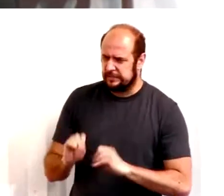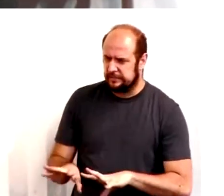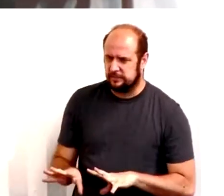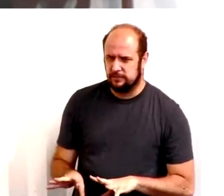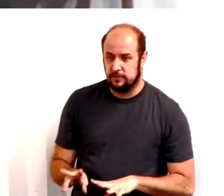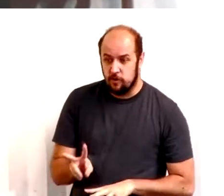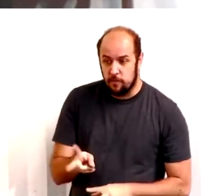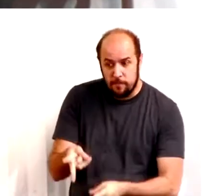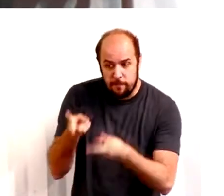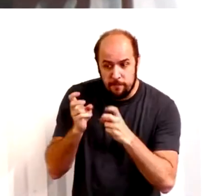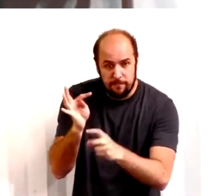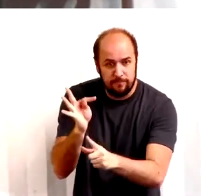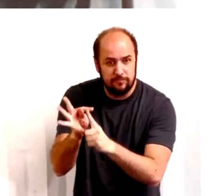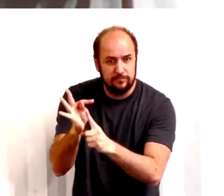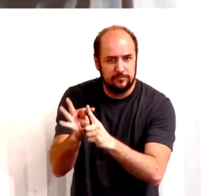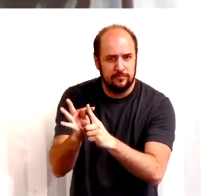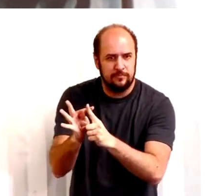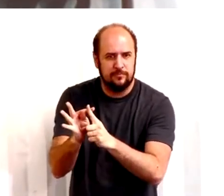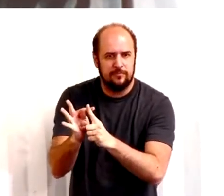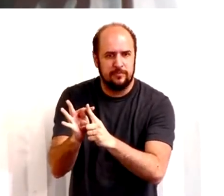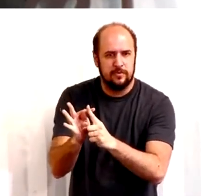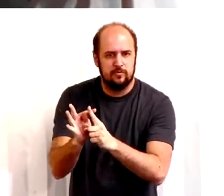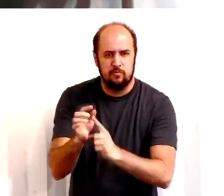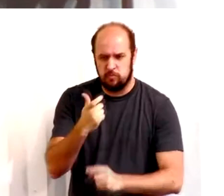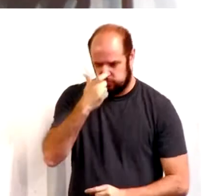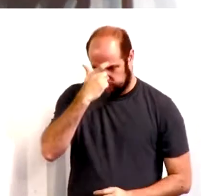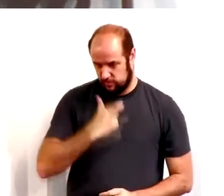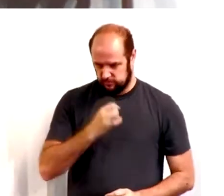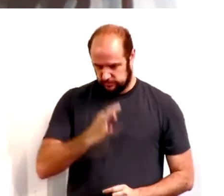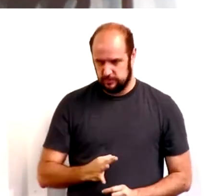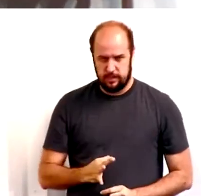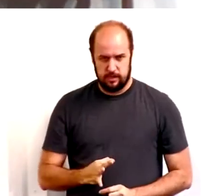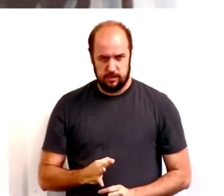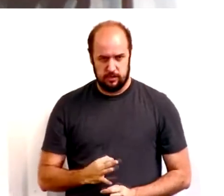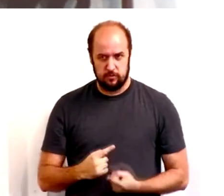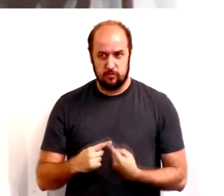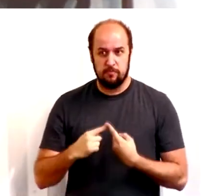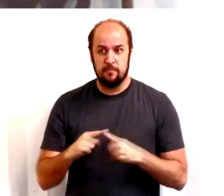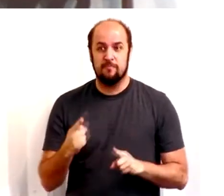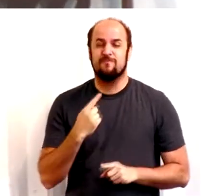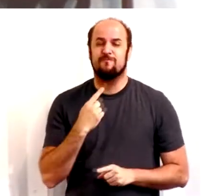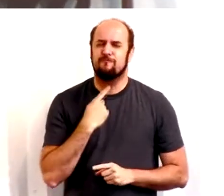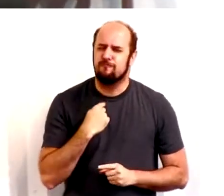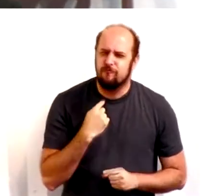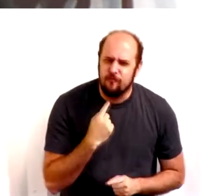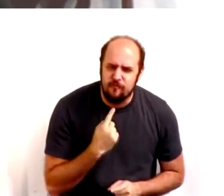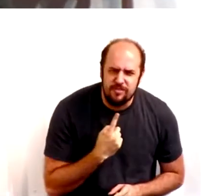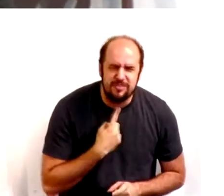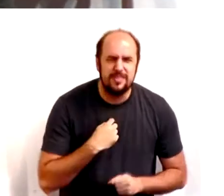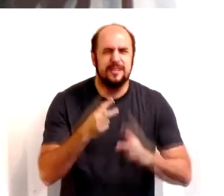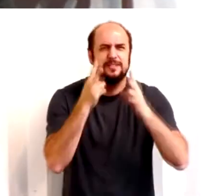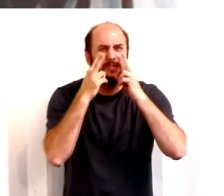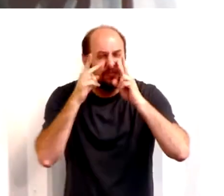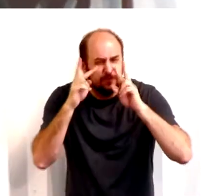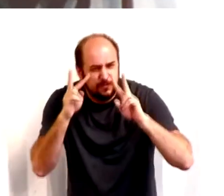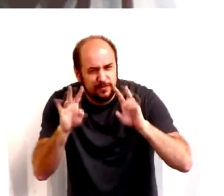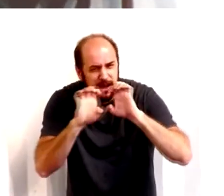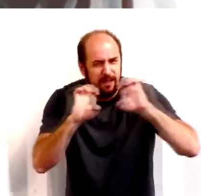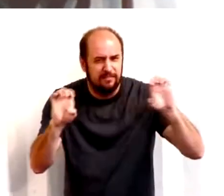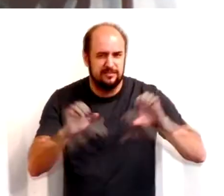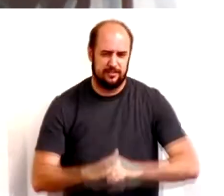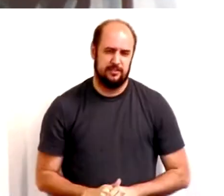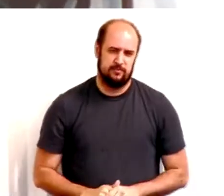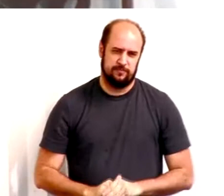caráter, mas também o desejo de viver e de testemunhar desse